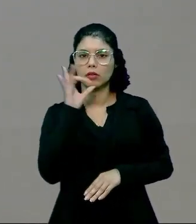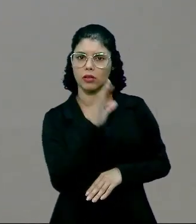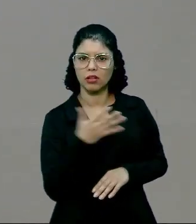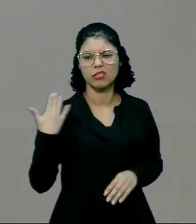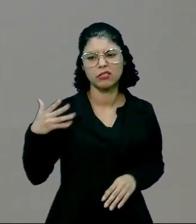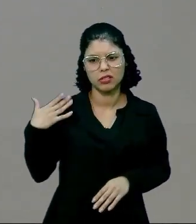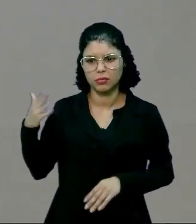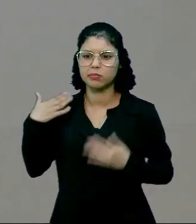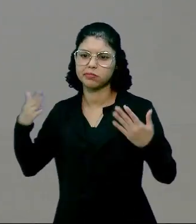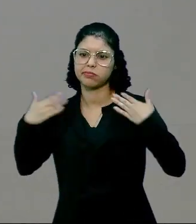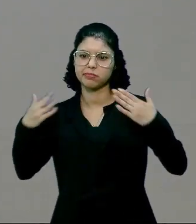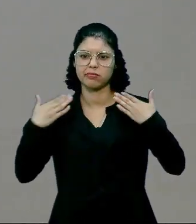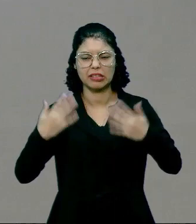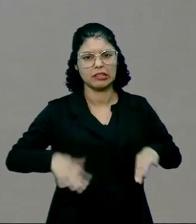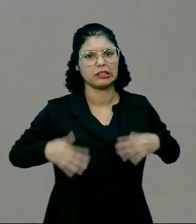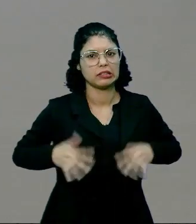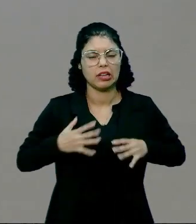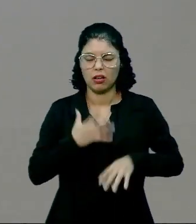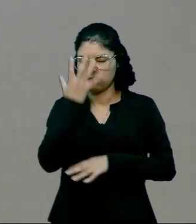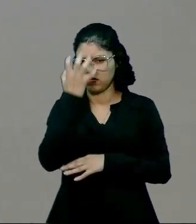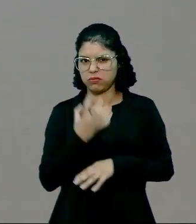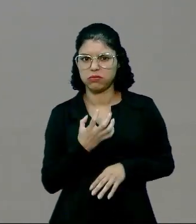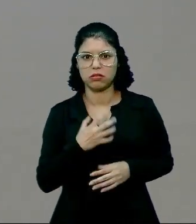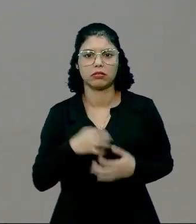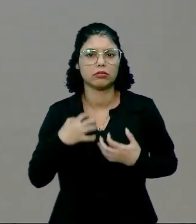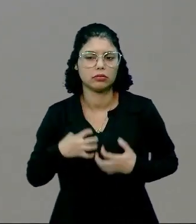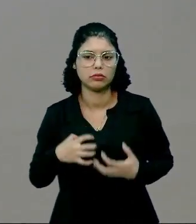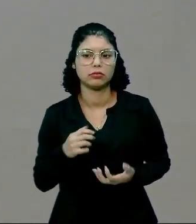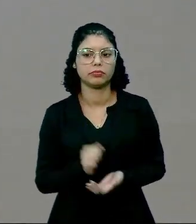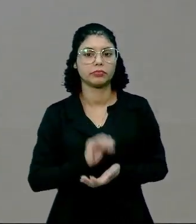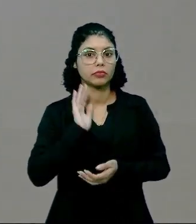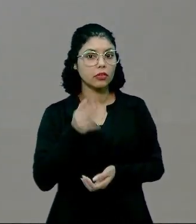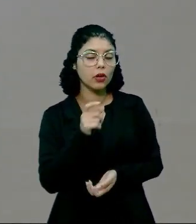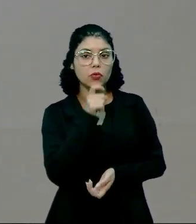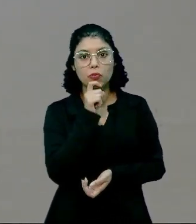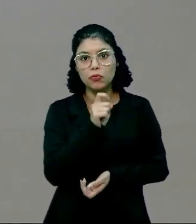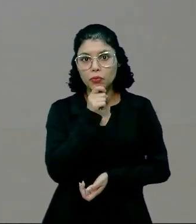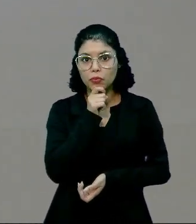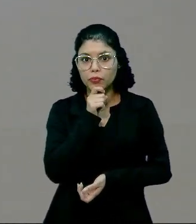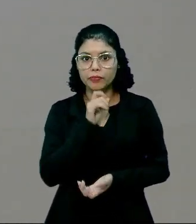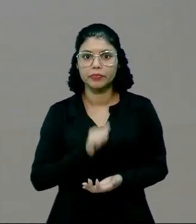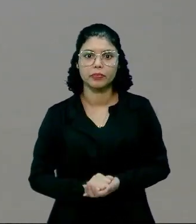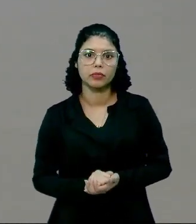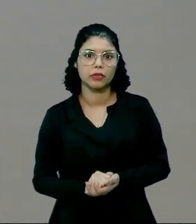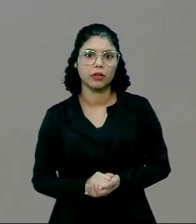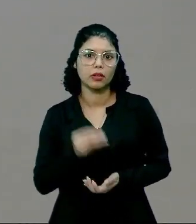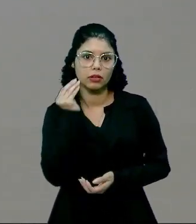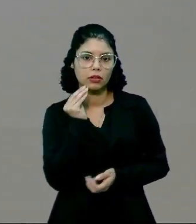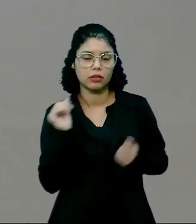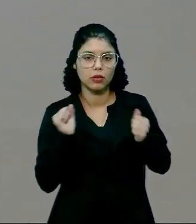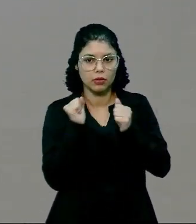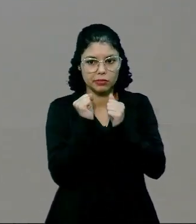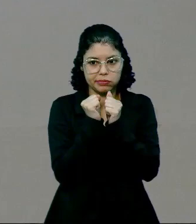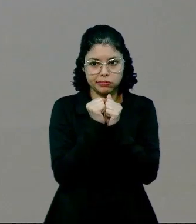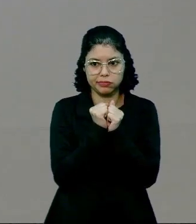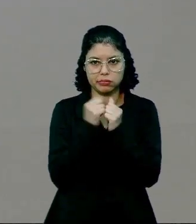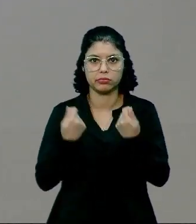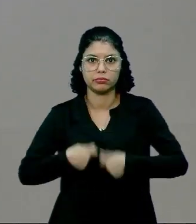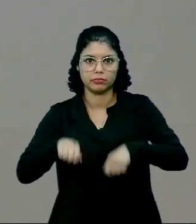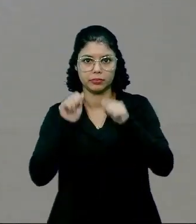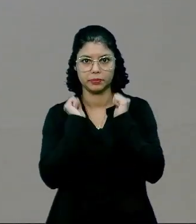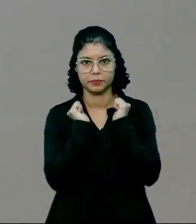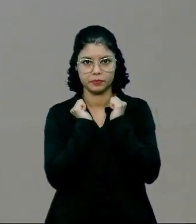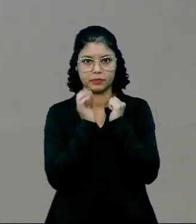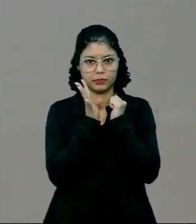calor normalmente você fica agitado fica estressado fica fadigado já quando você está com frio a tendência é que você se aquete pega um